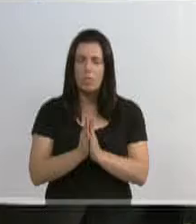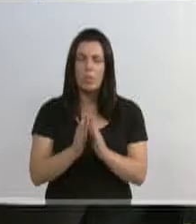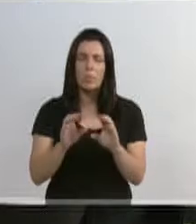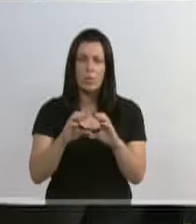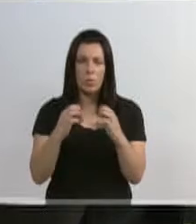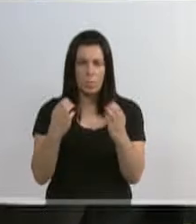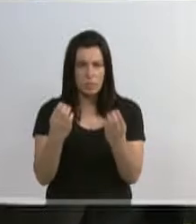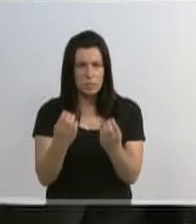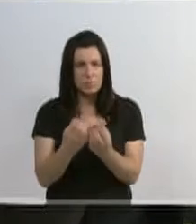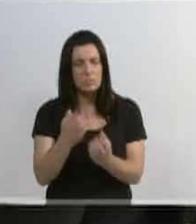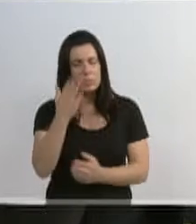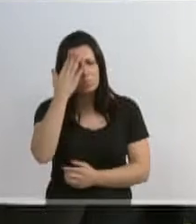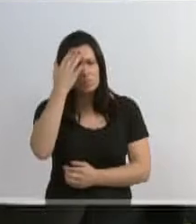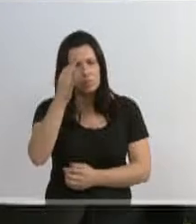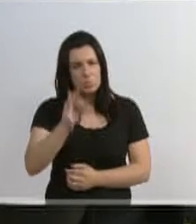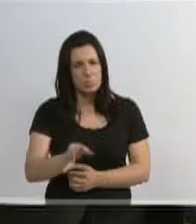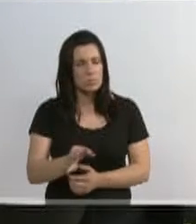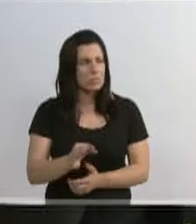comunidade.